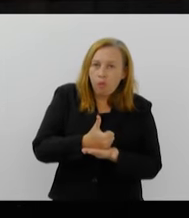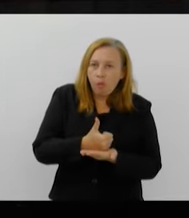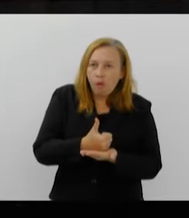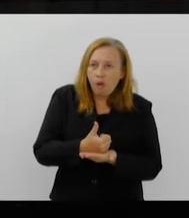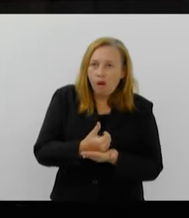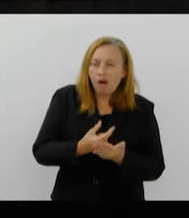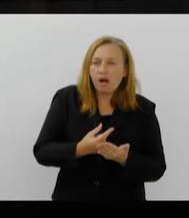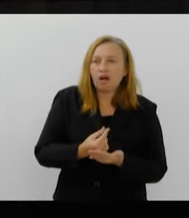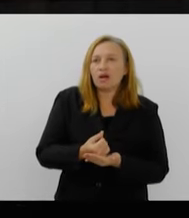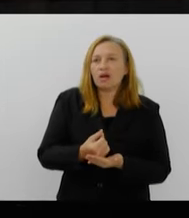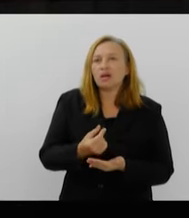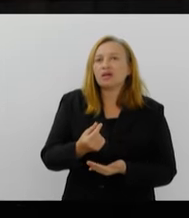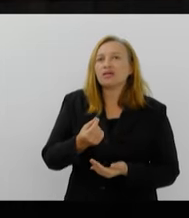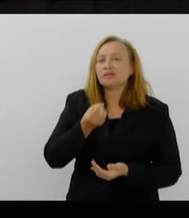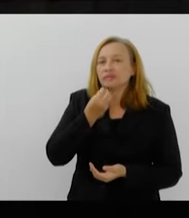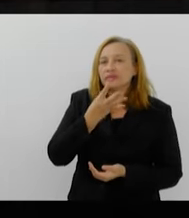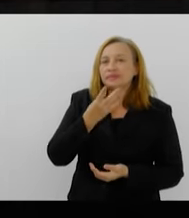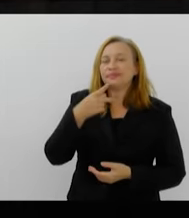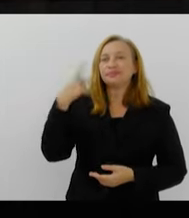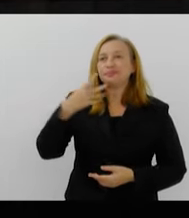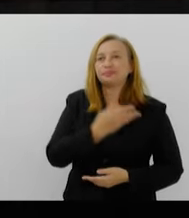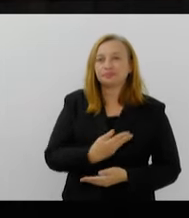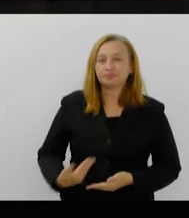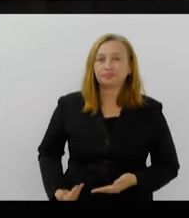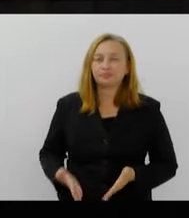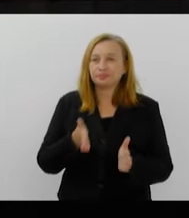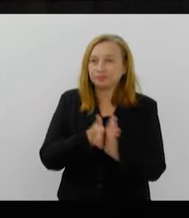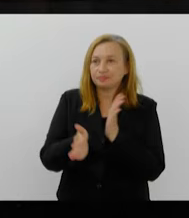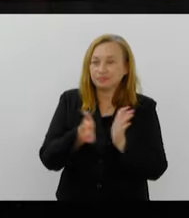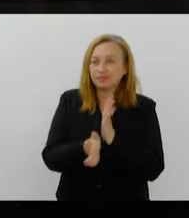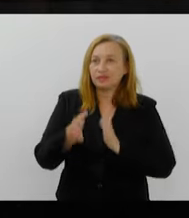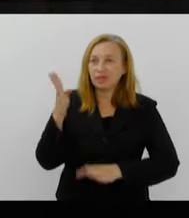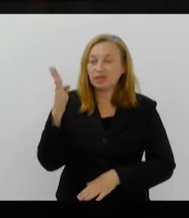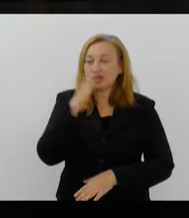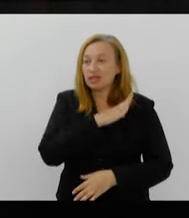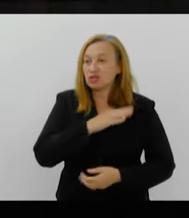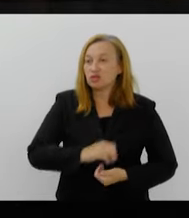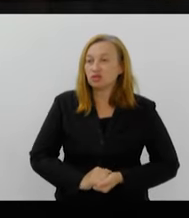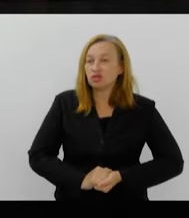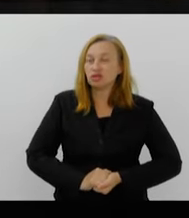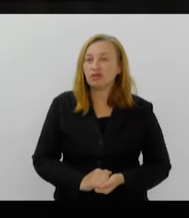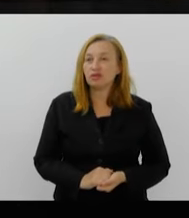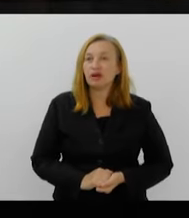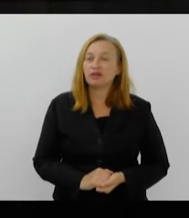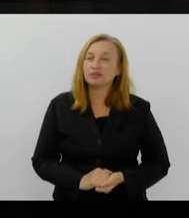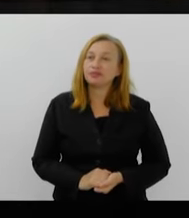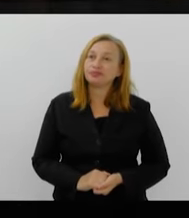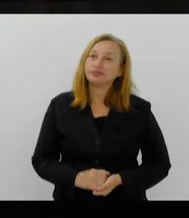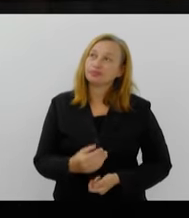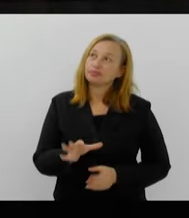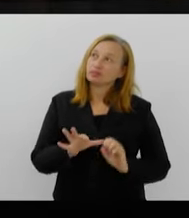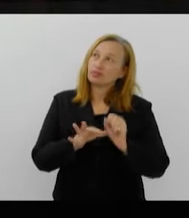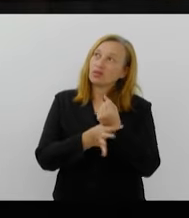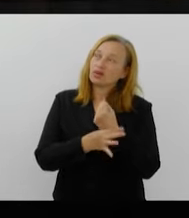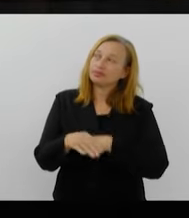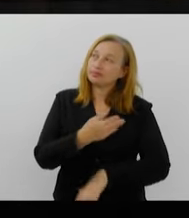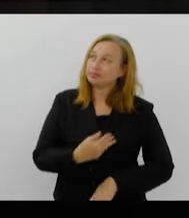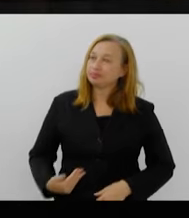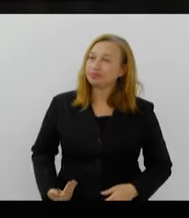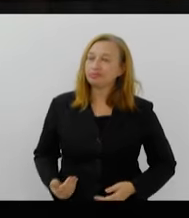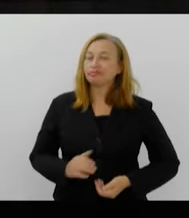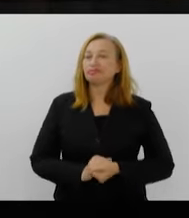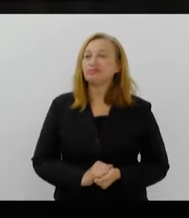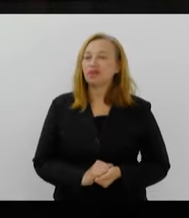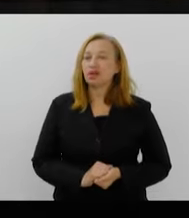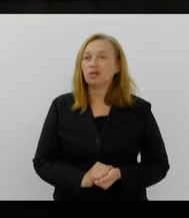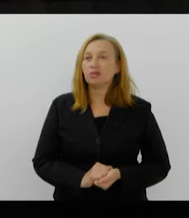pública. Você pode até ter muito recurso e gastar mal. Veja o caso da segurança pública. Há muito recurso, e